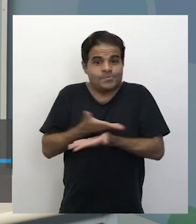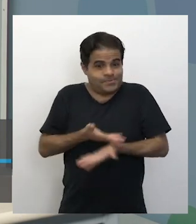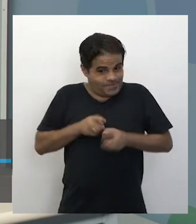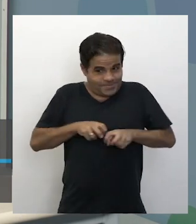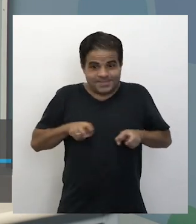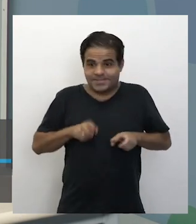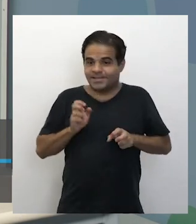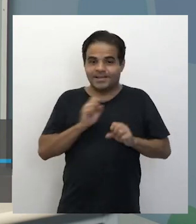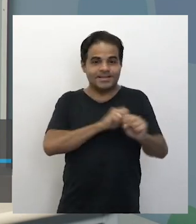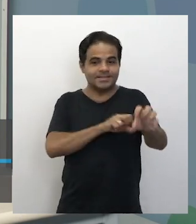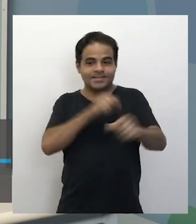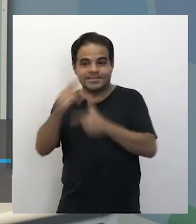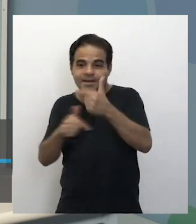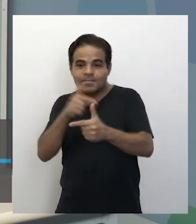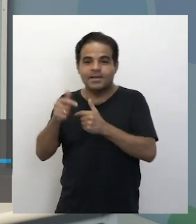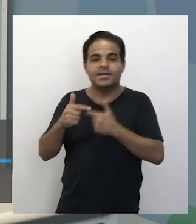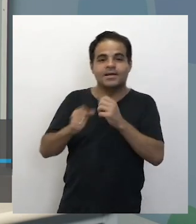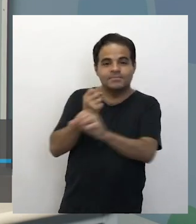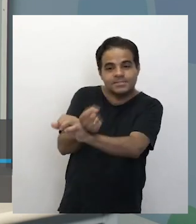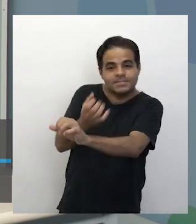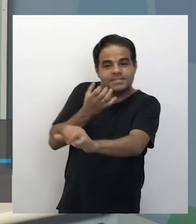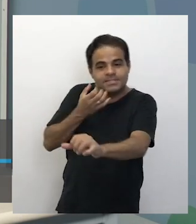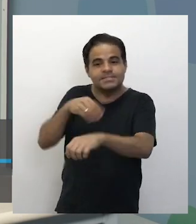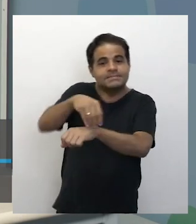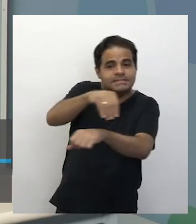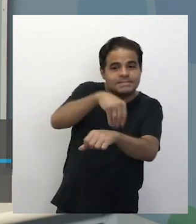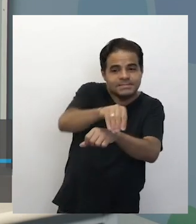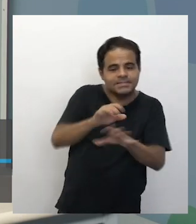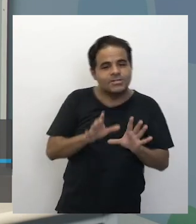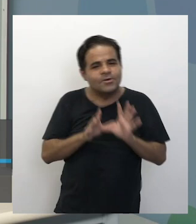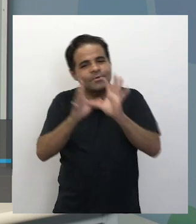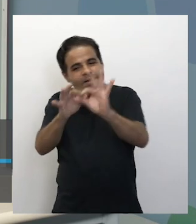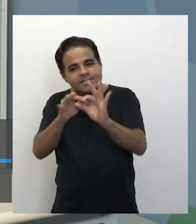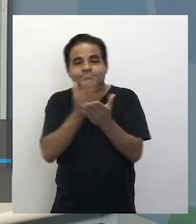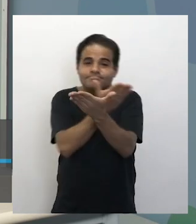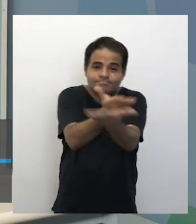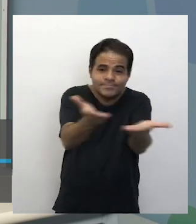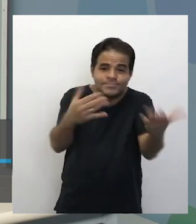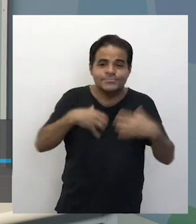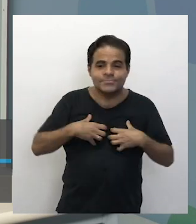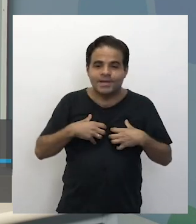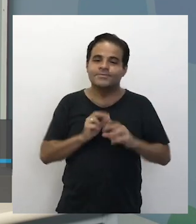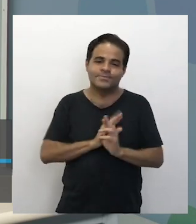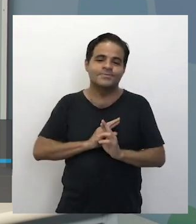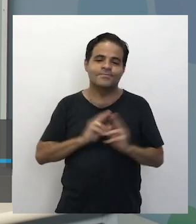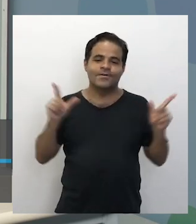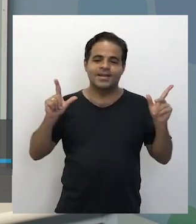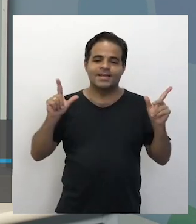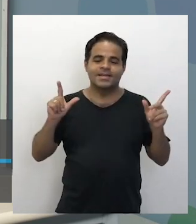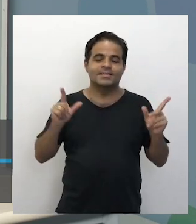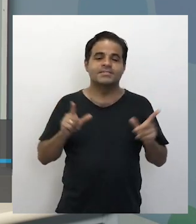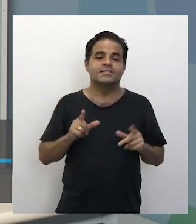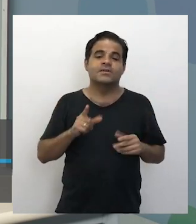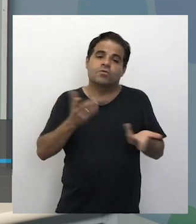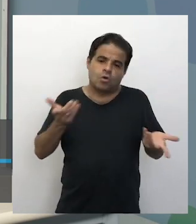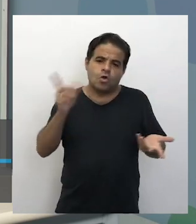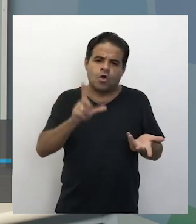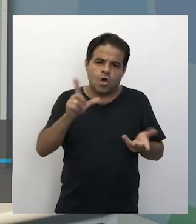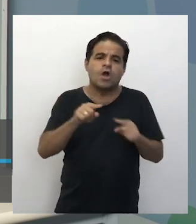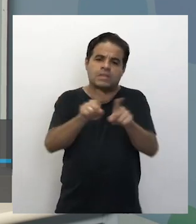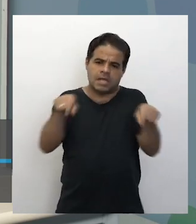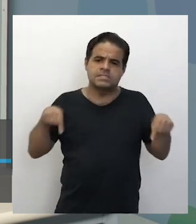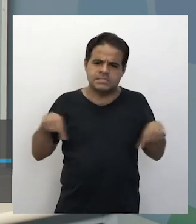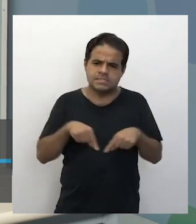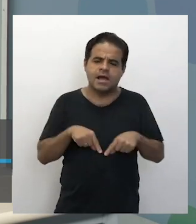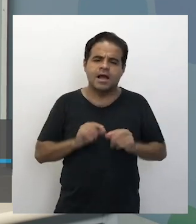hoje, trabalhando online, levando um pouco dessa conexão também para vocês, de um modo diferente. Não que nós não estejamos em sala,